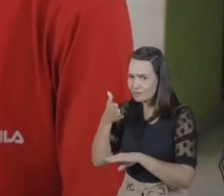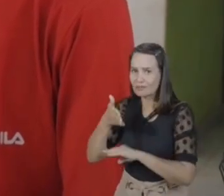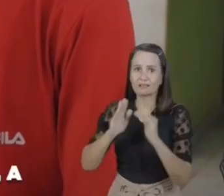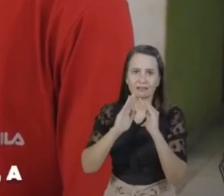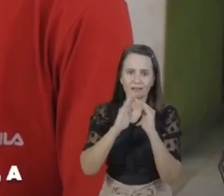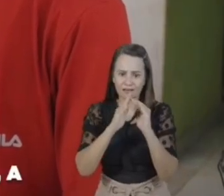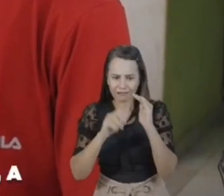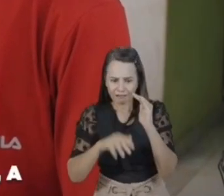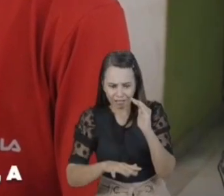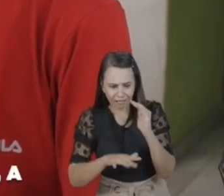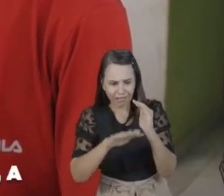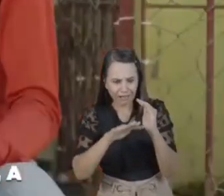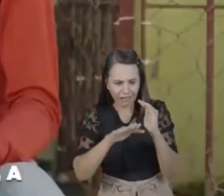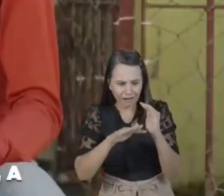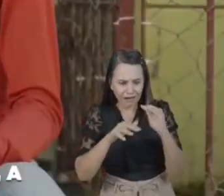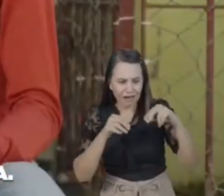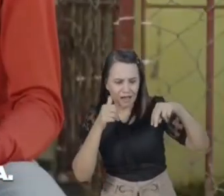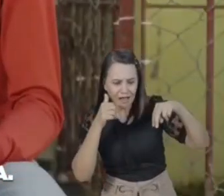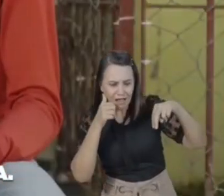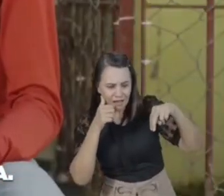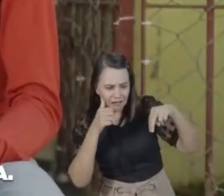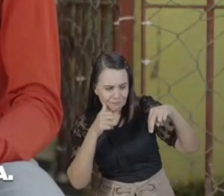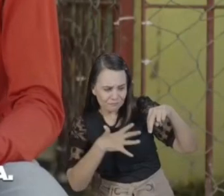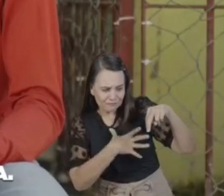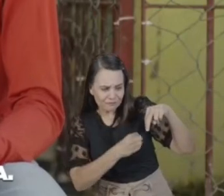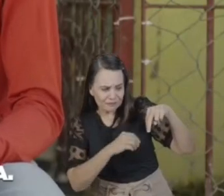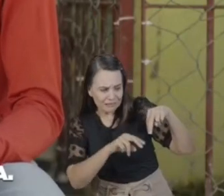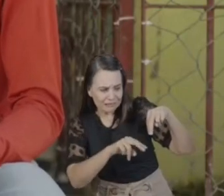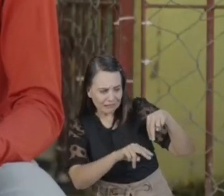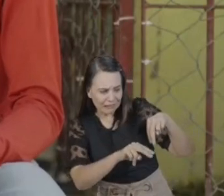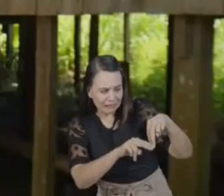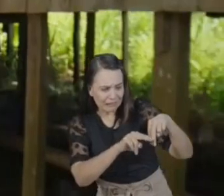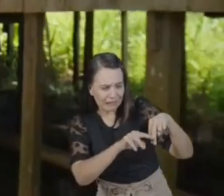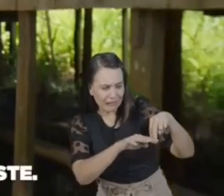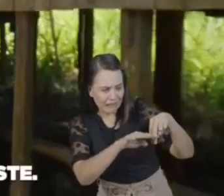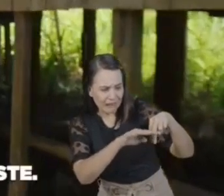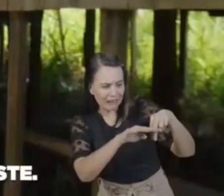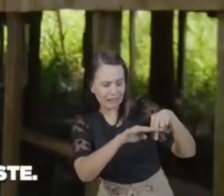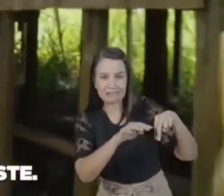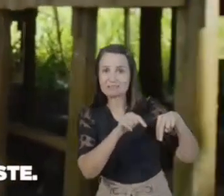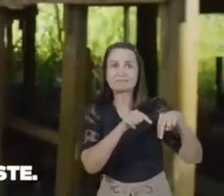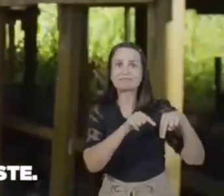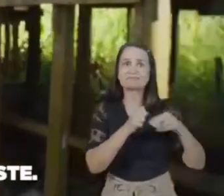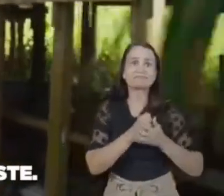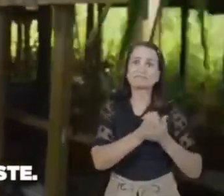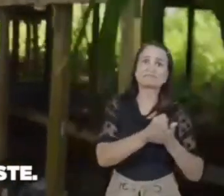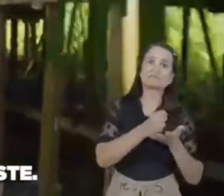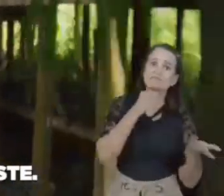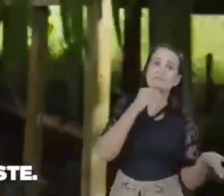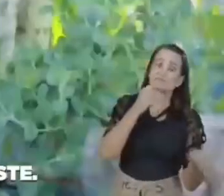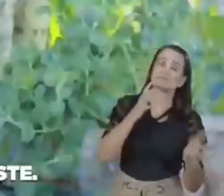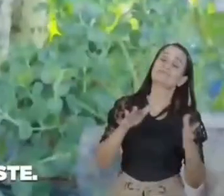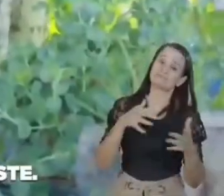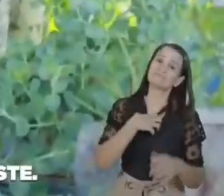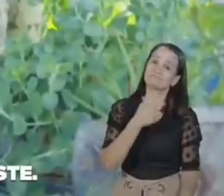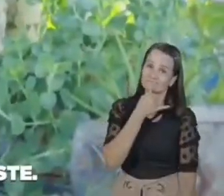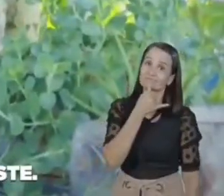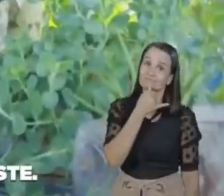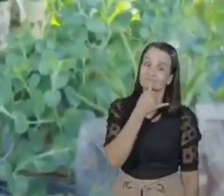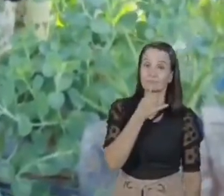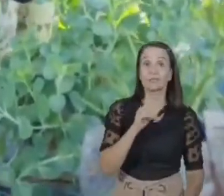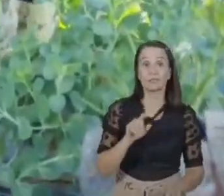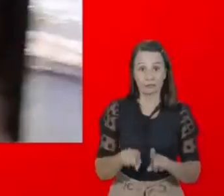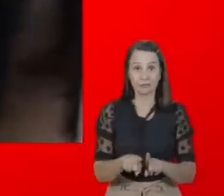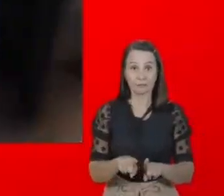casa, que tua casa tá toda inundada, tua filha tá com água na cintura, e tu não poder fazer nada assim, aí